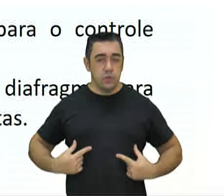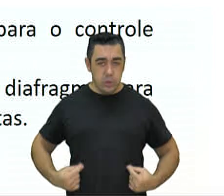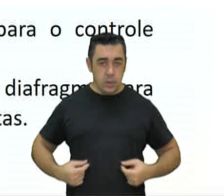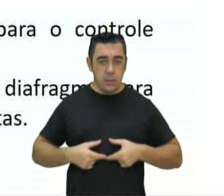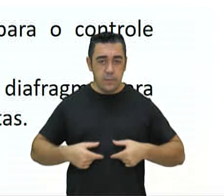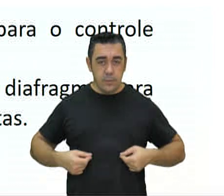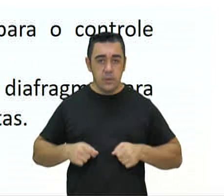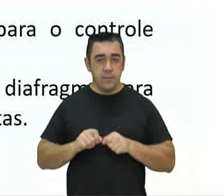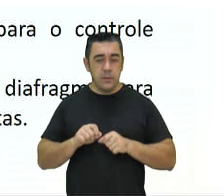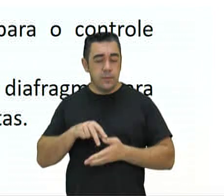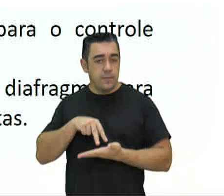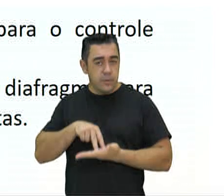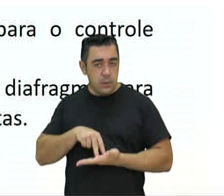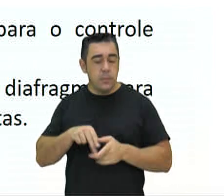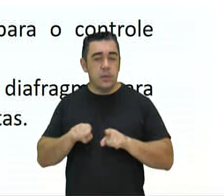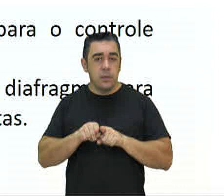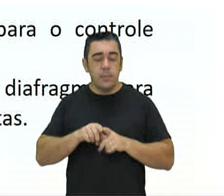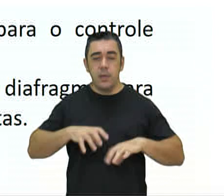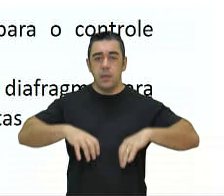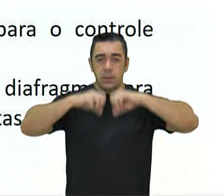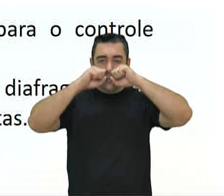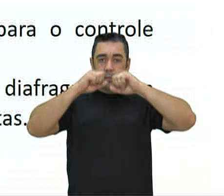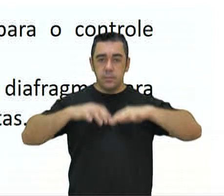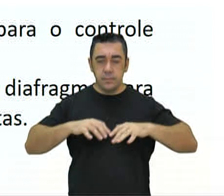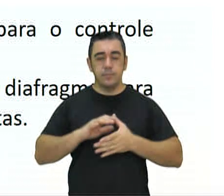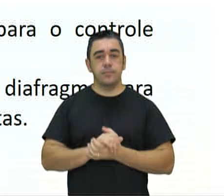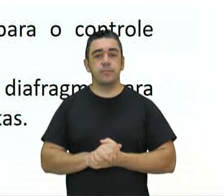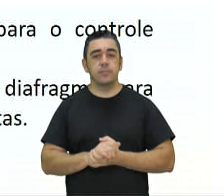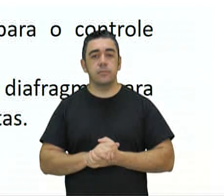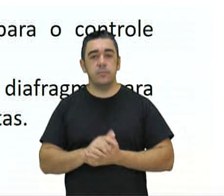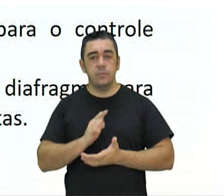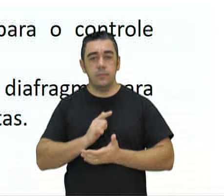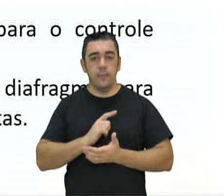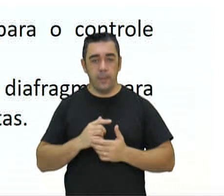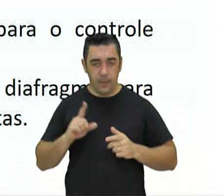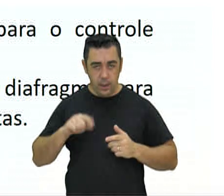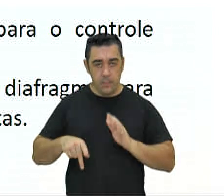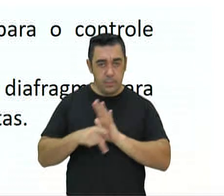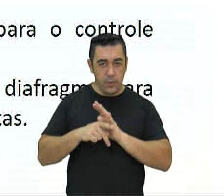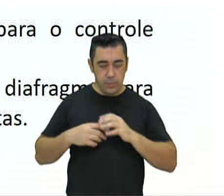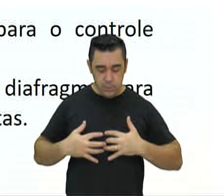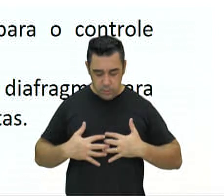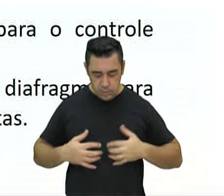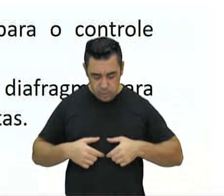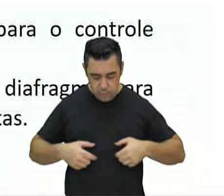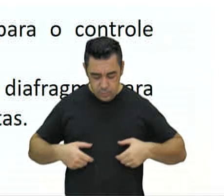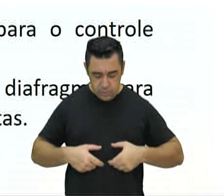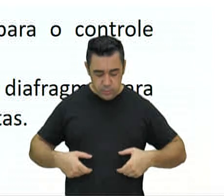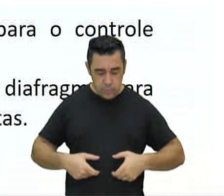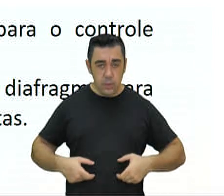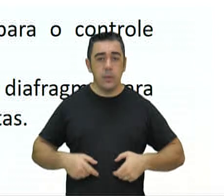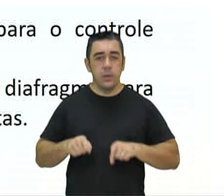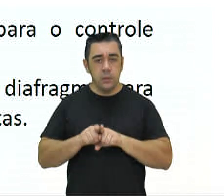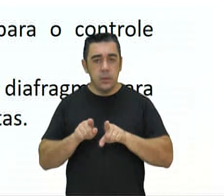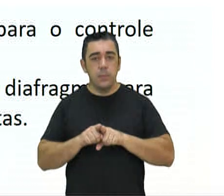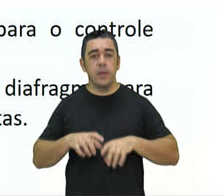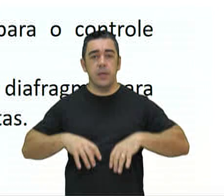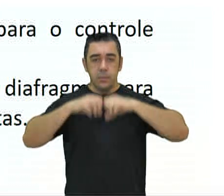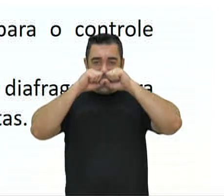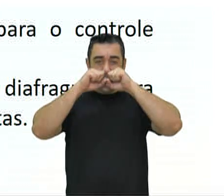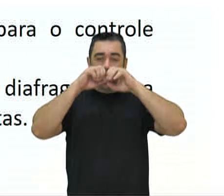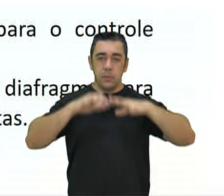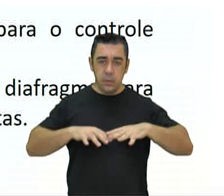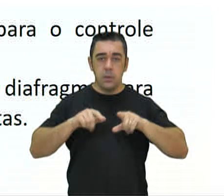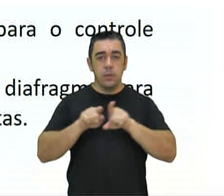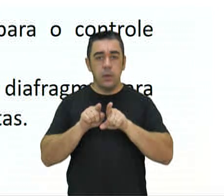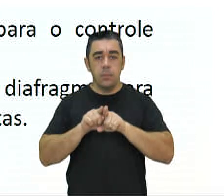e de respiração. O diafragma e o transverso do abdômen contribuem para o controle respiratório e postural. Indivíduos com